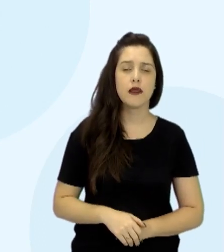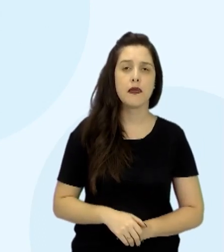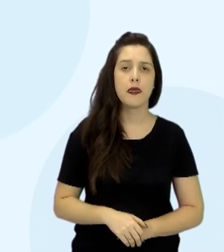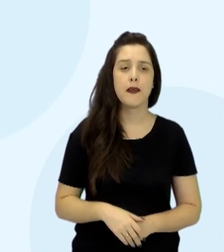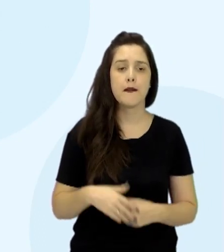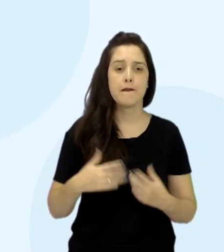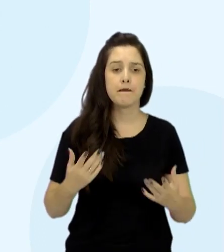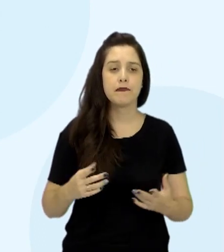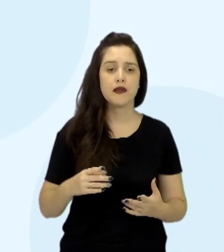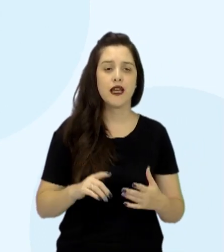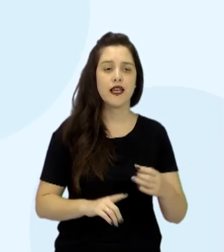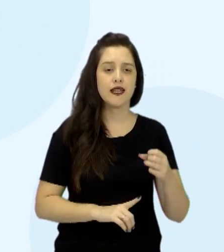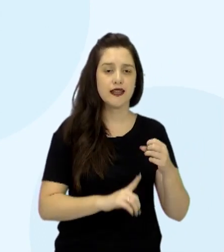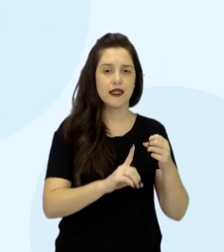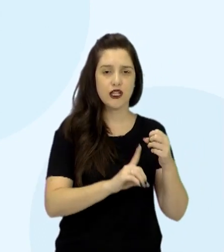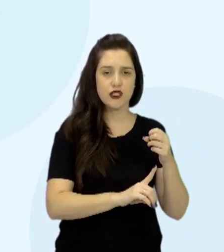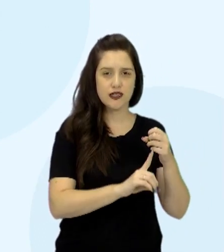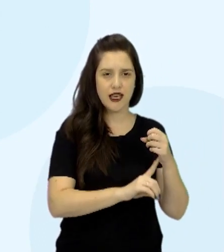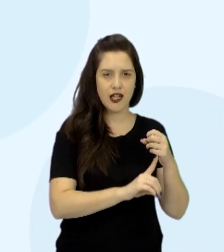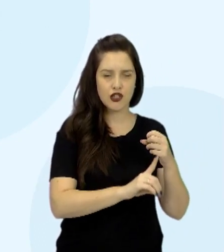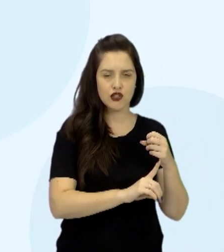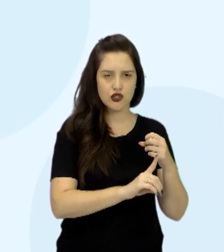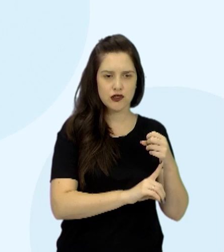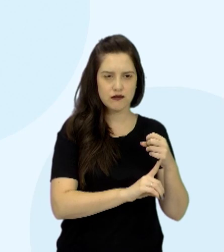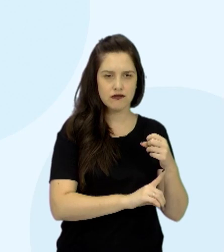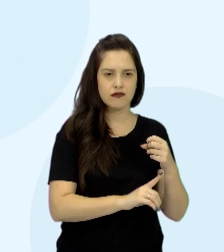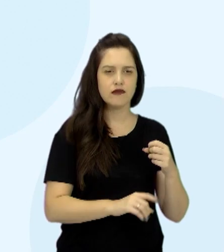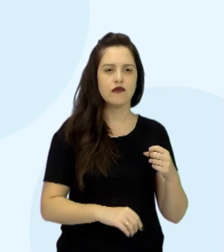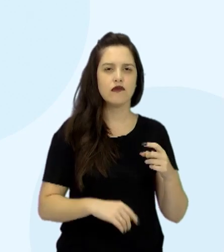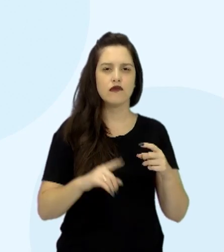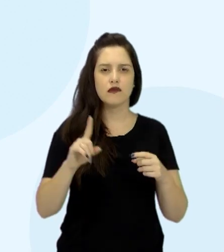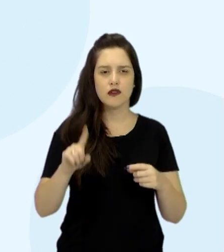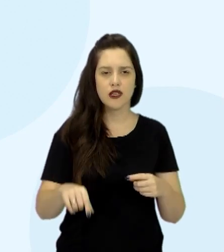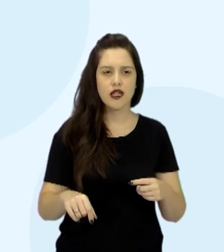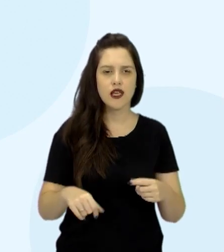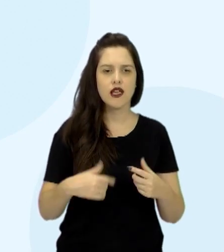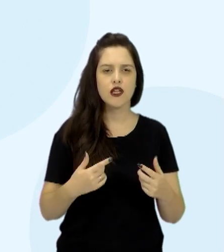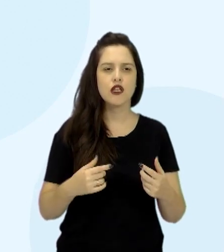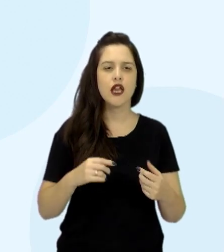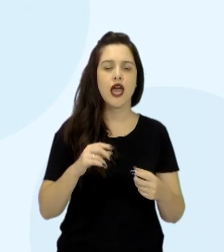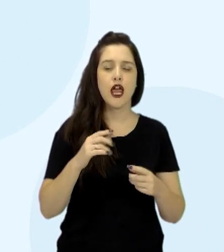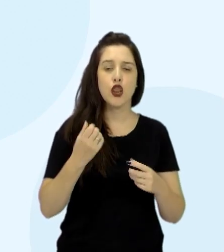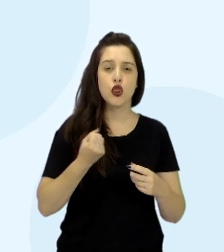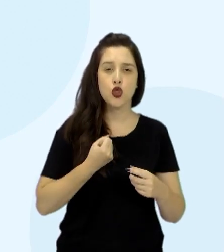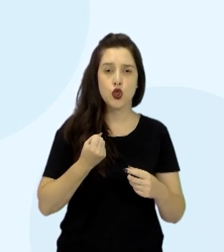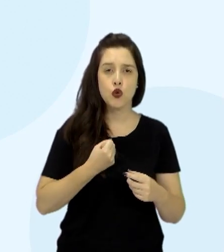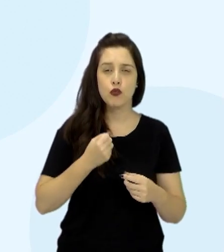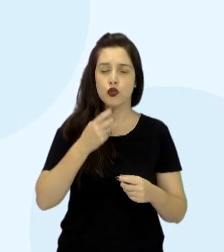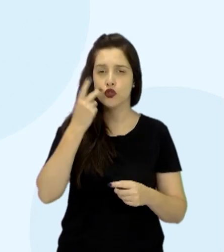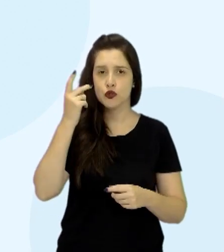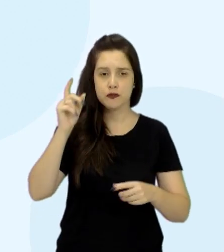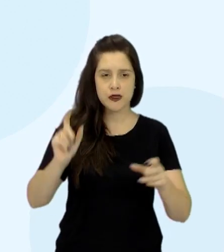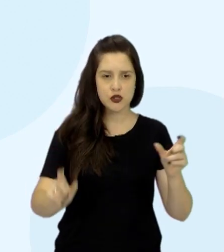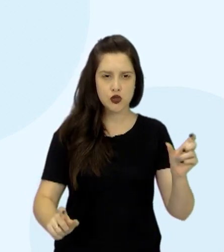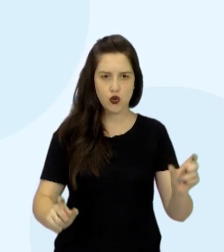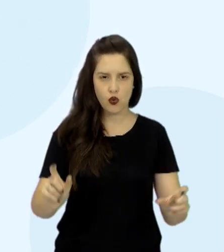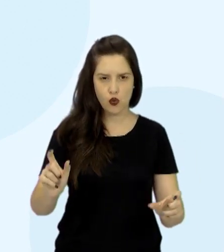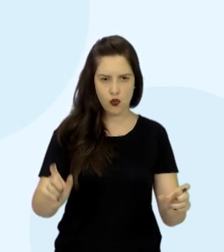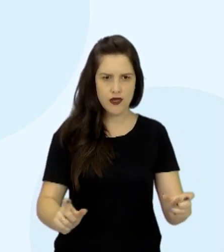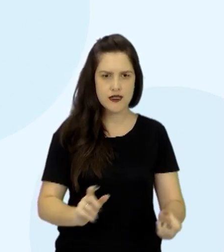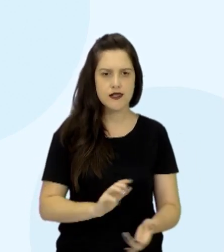A densidade demográfica era o quê? Era o número de habitantes